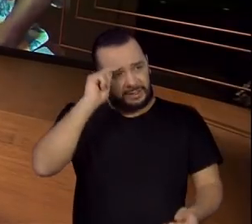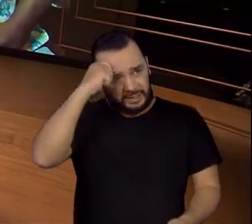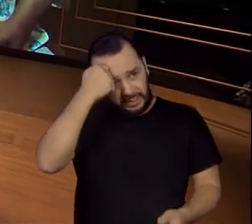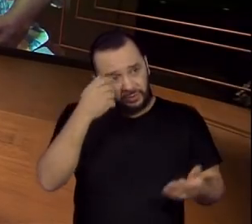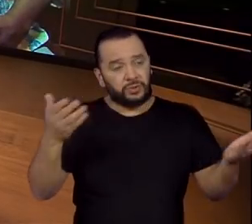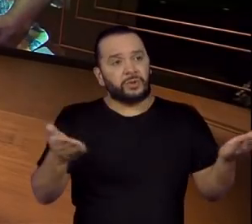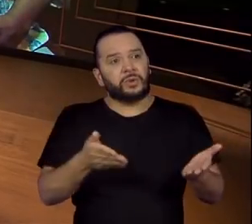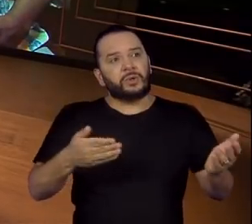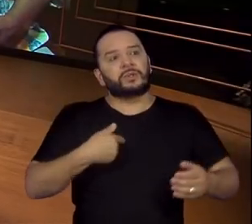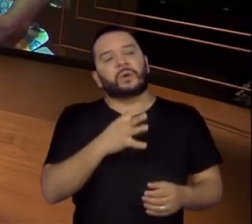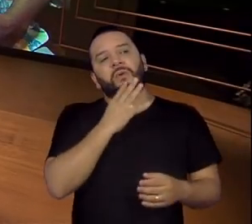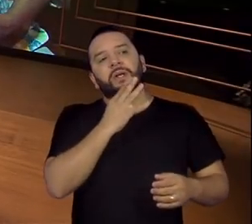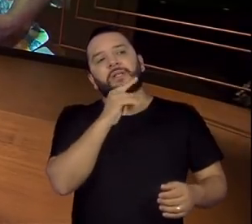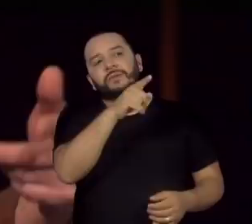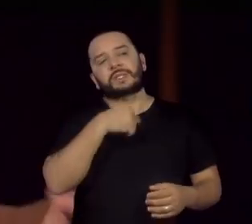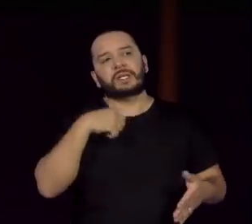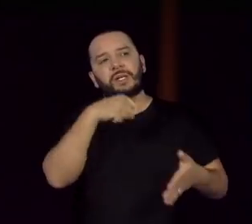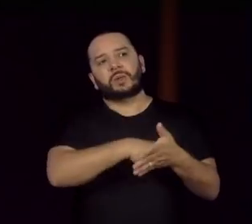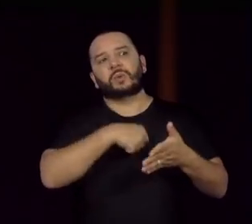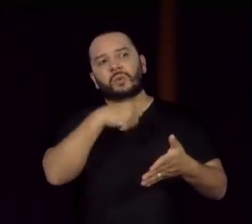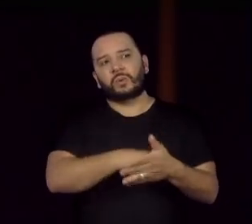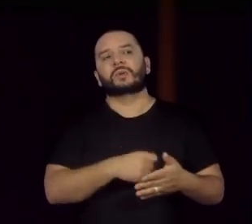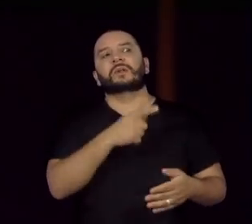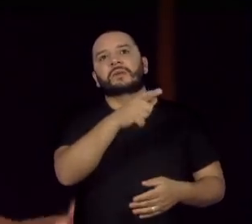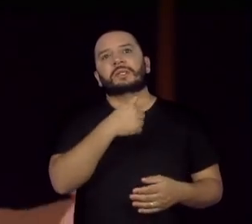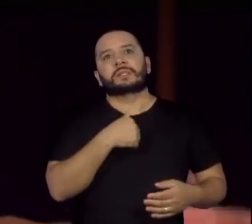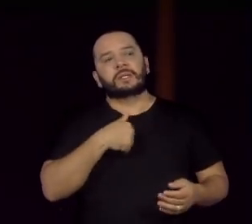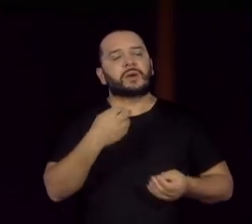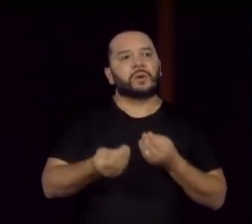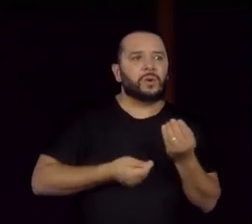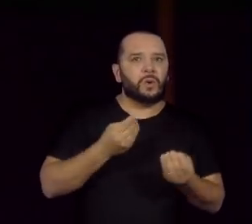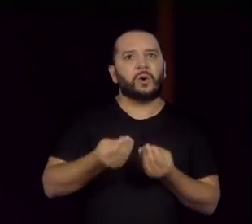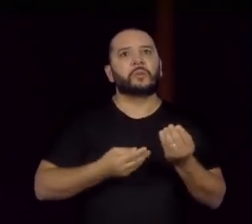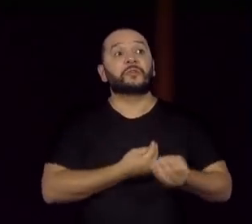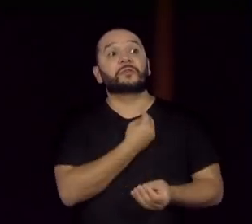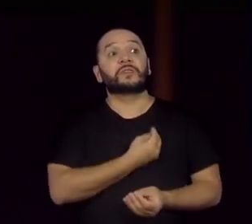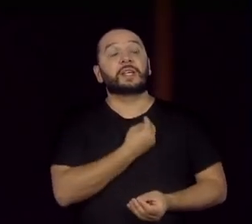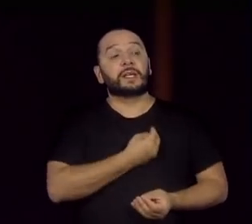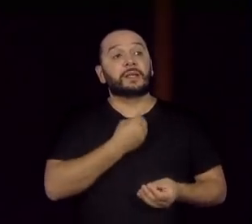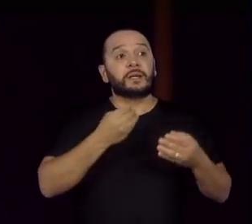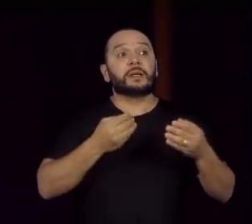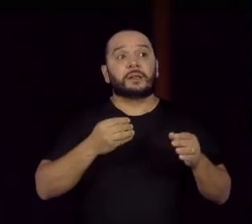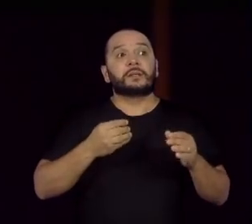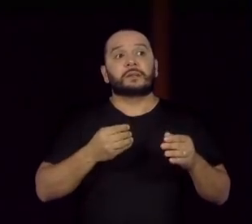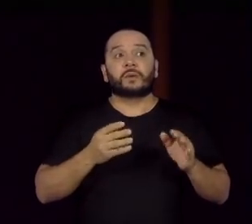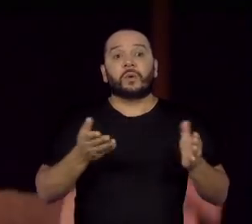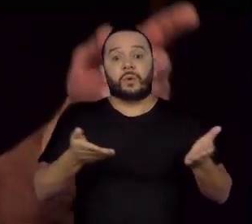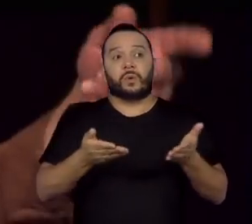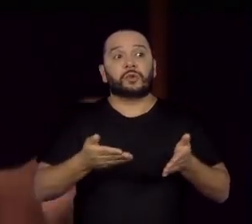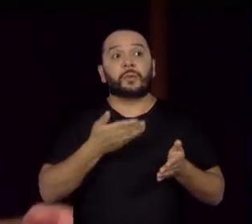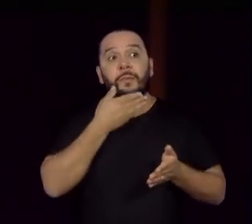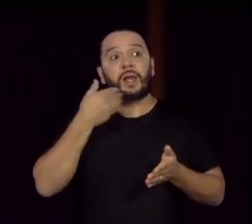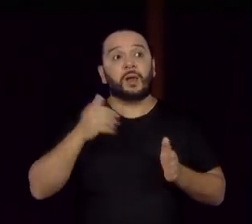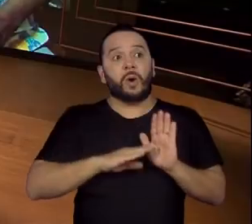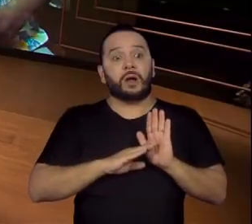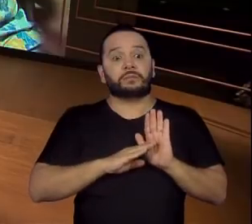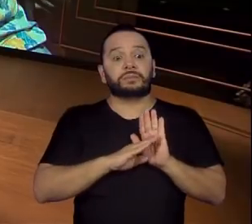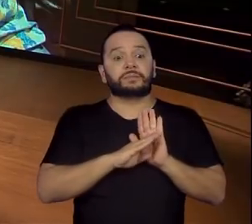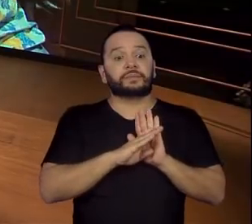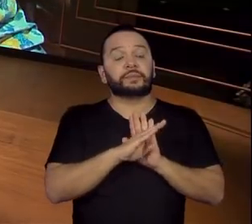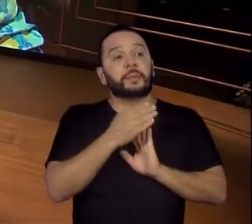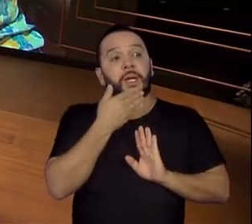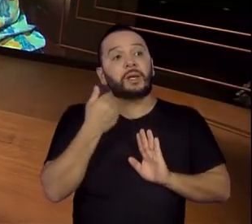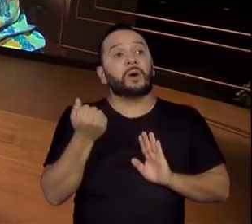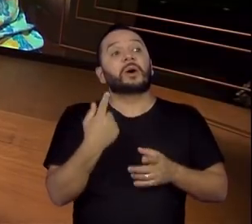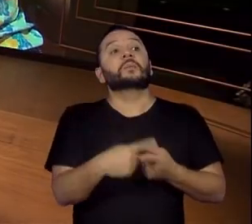conheçam e saibam essa batalha, essa luta que foi, né? Se as coisas melhoraram um pouco, minimamente, foi porque pessoas como vocês estiveram ali